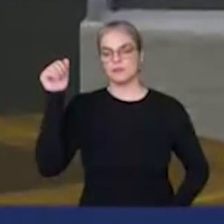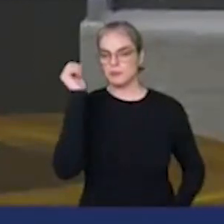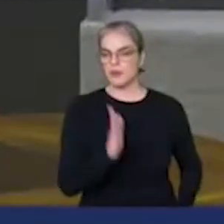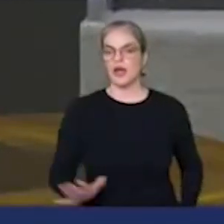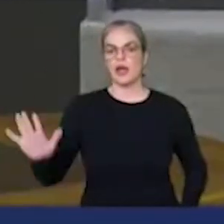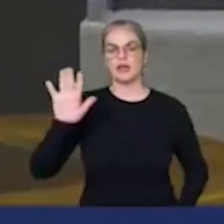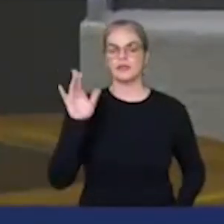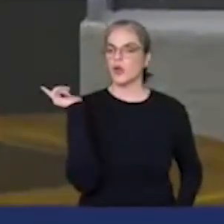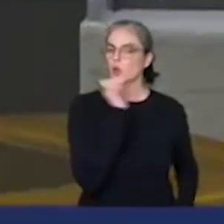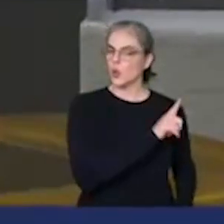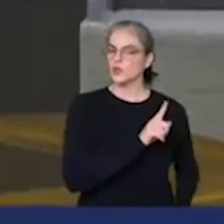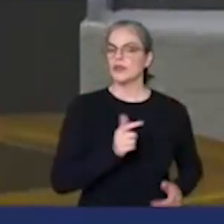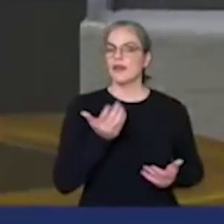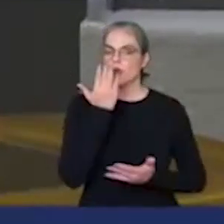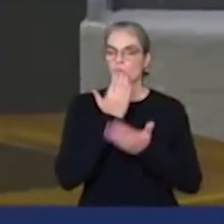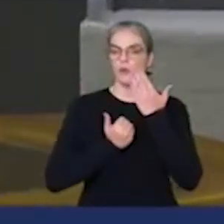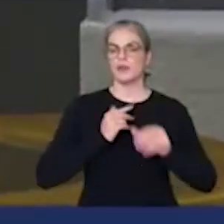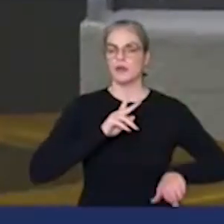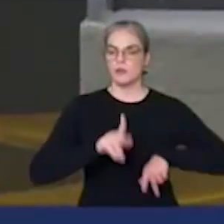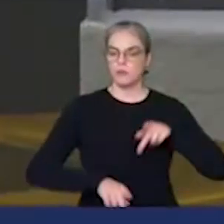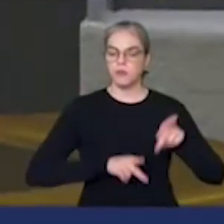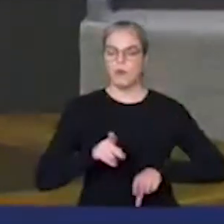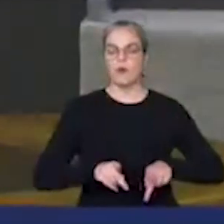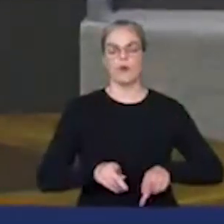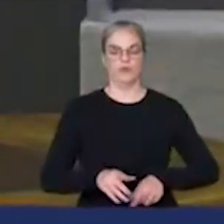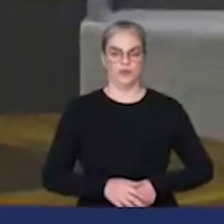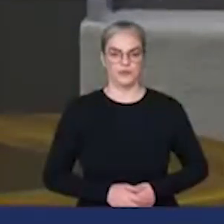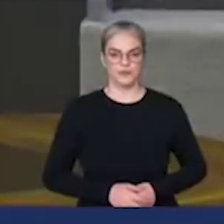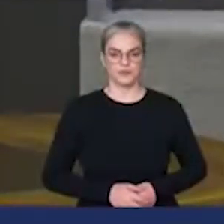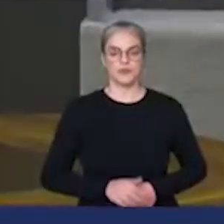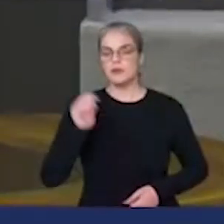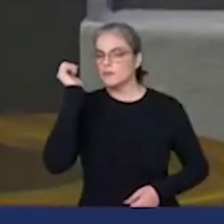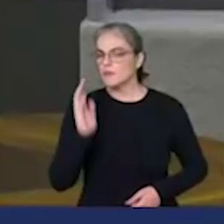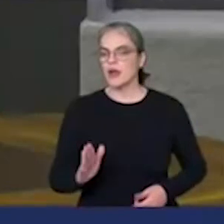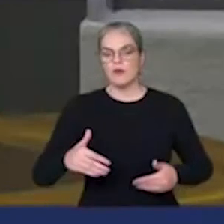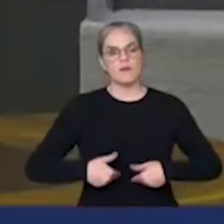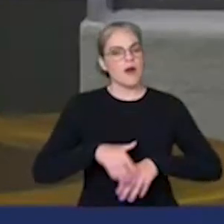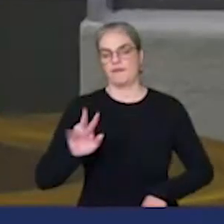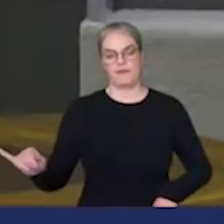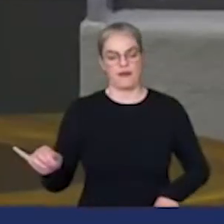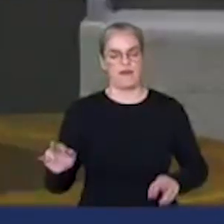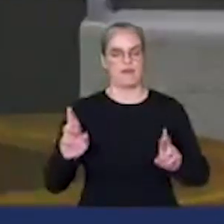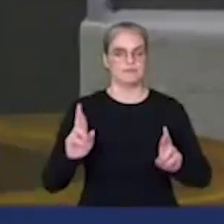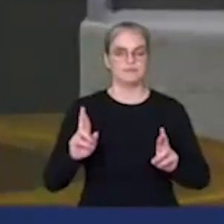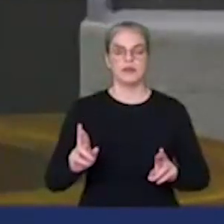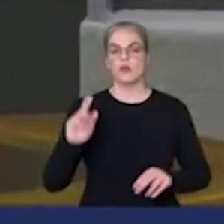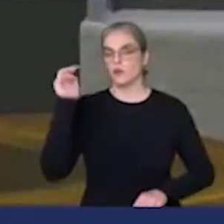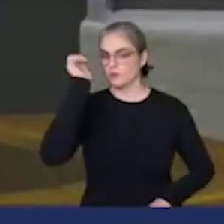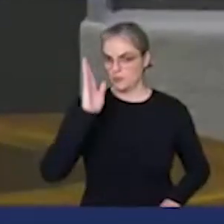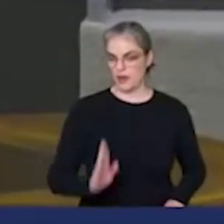comer, para que a gente saia desta lista da fome e da miséria que o país